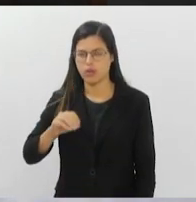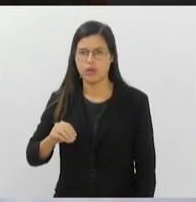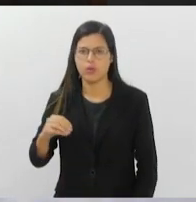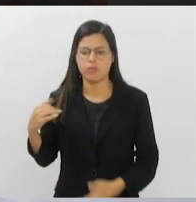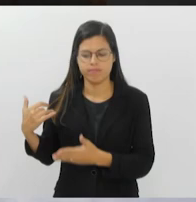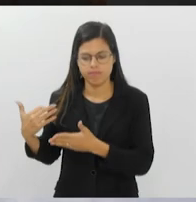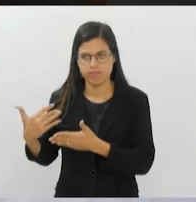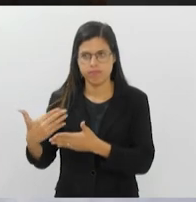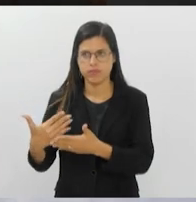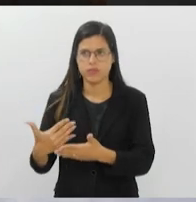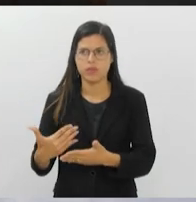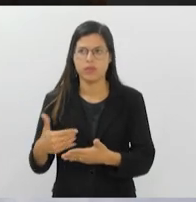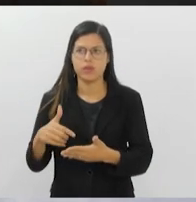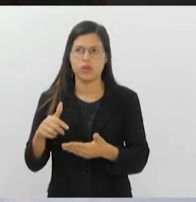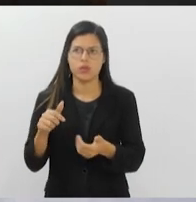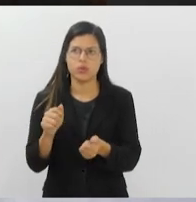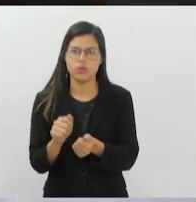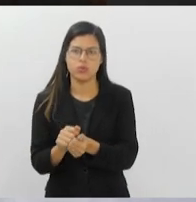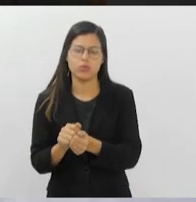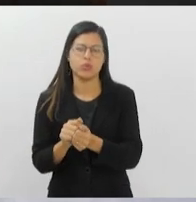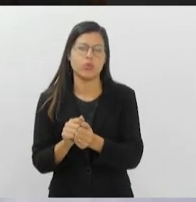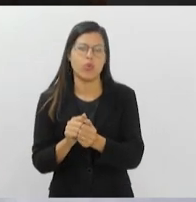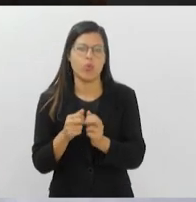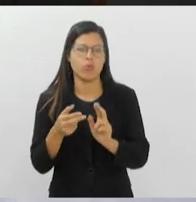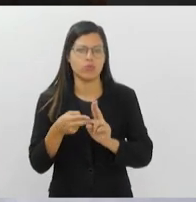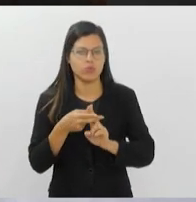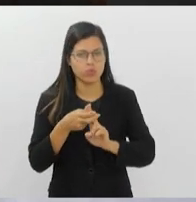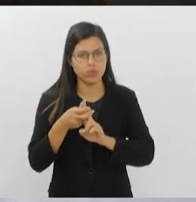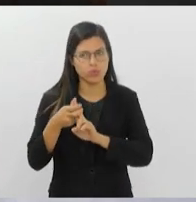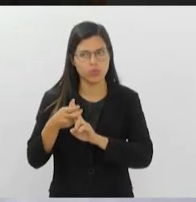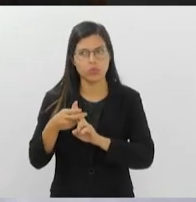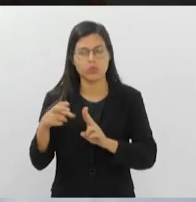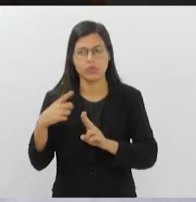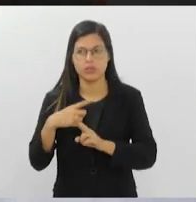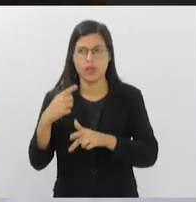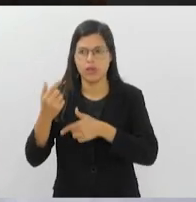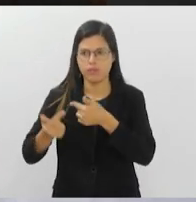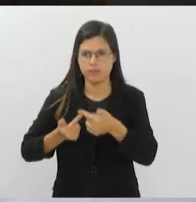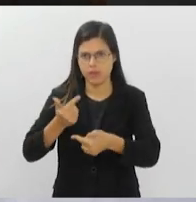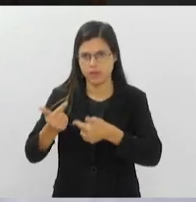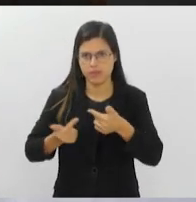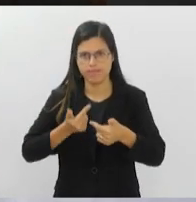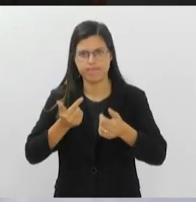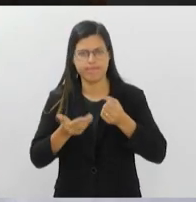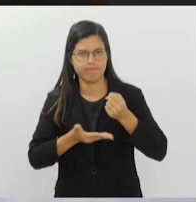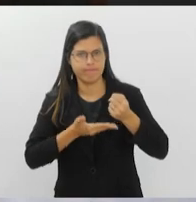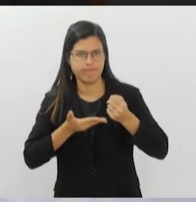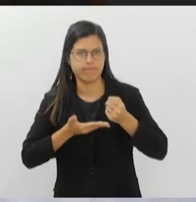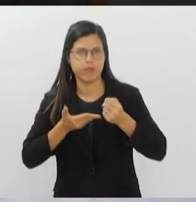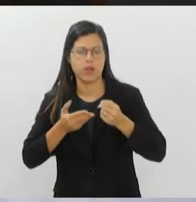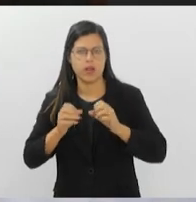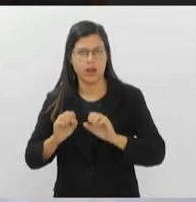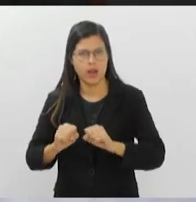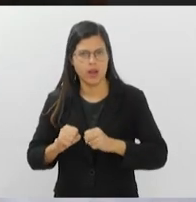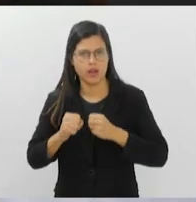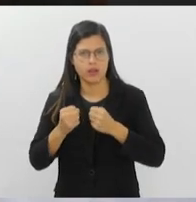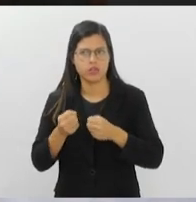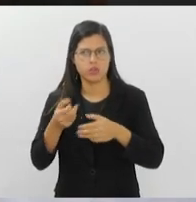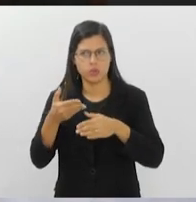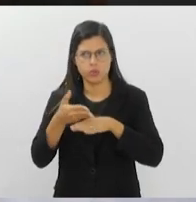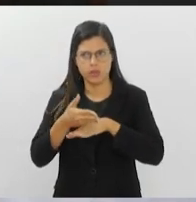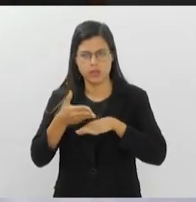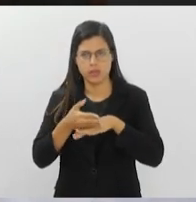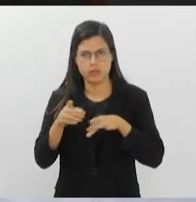com a APEP, seja com a rede pública, uma trajetória de consolidação da garantia do acesso, de fortalecimento de